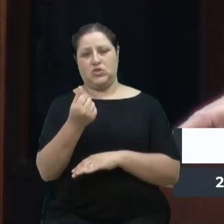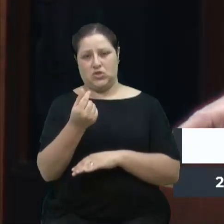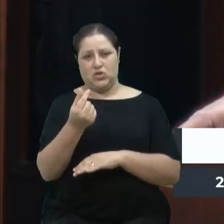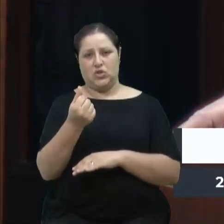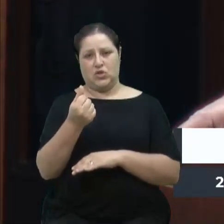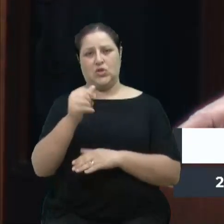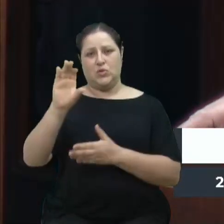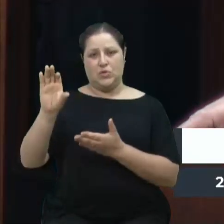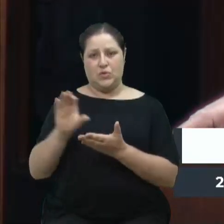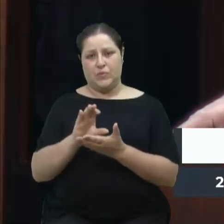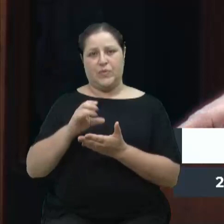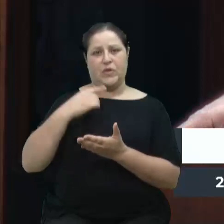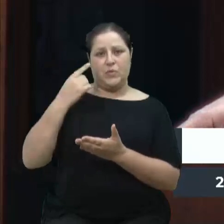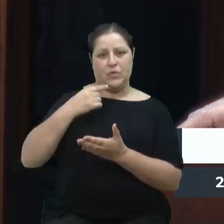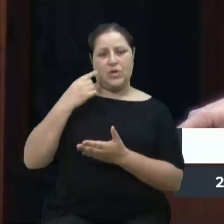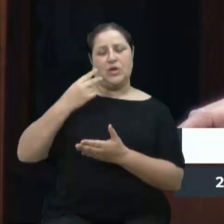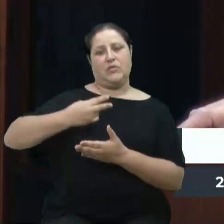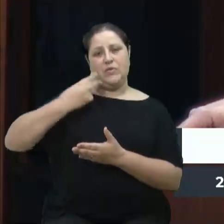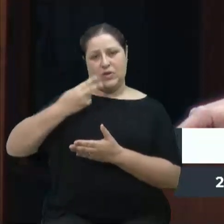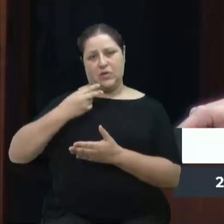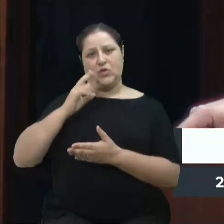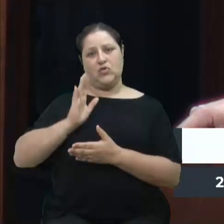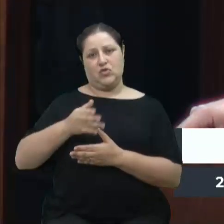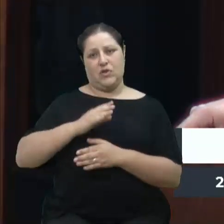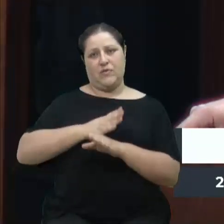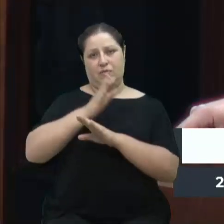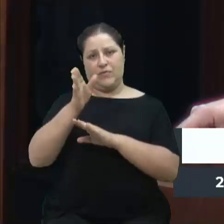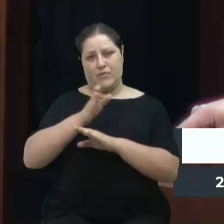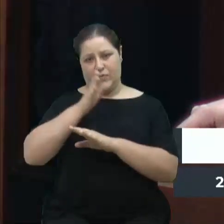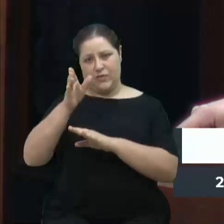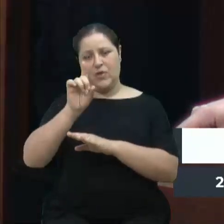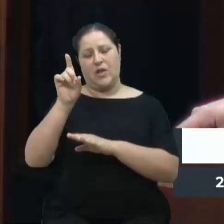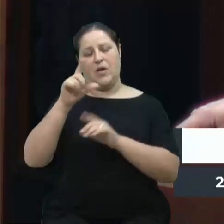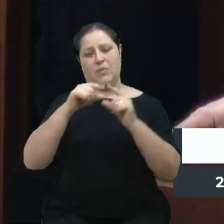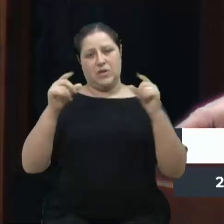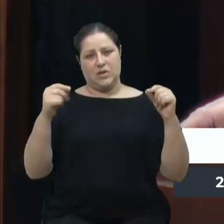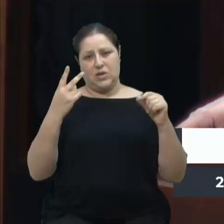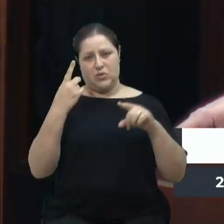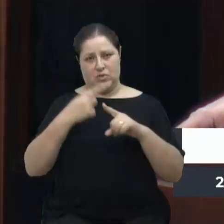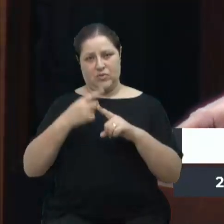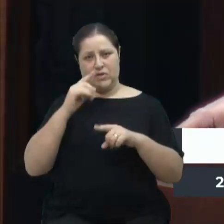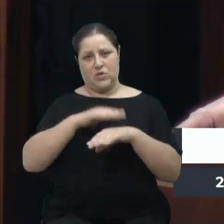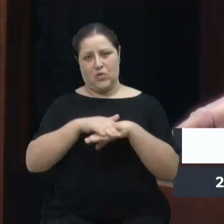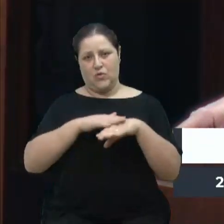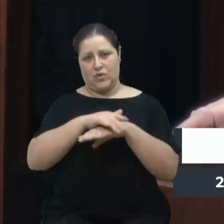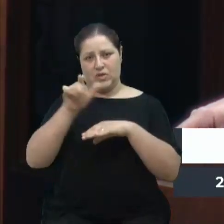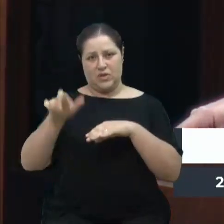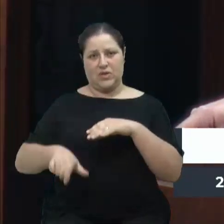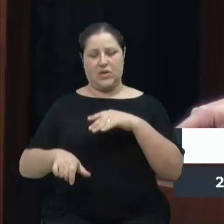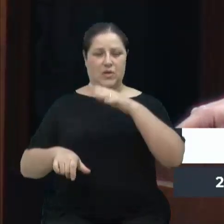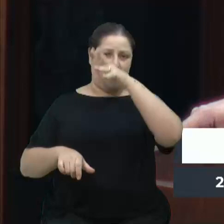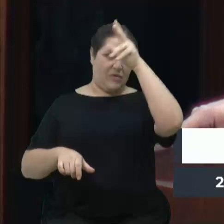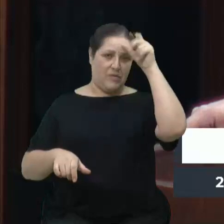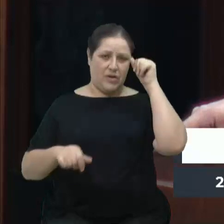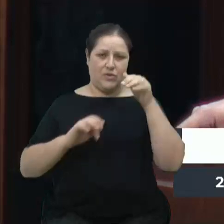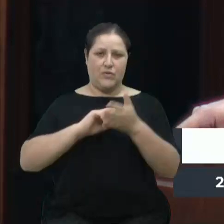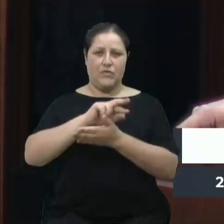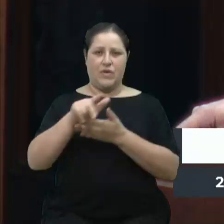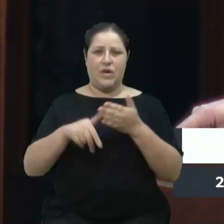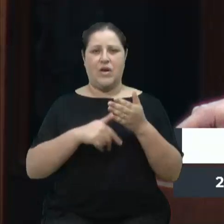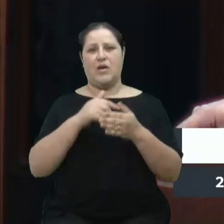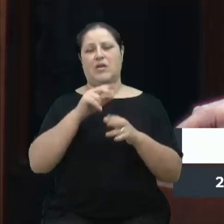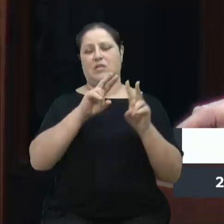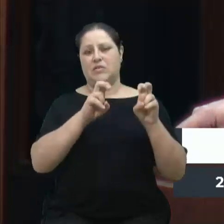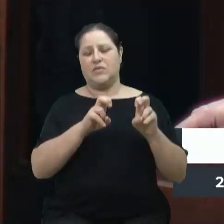Nas duas oportunidades que estive em Brasília, conversei com o prefeito inúmeras vezes, falando sobre o aeroporto de Vila Oliva, falando sobre